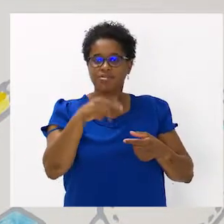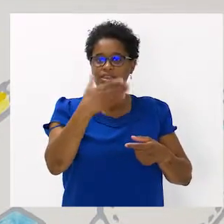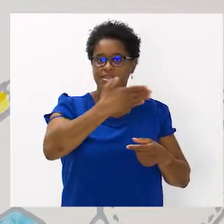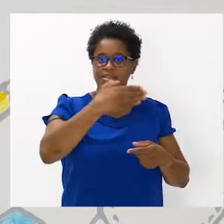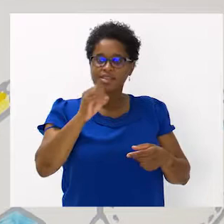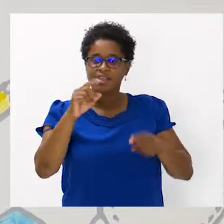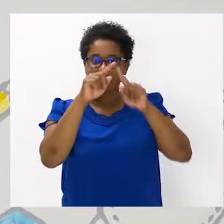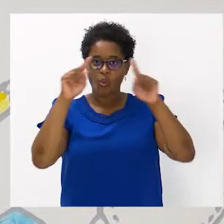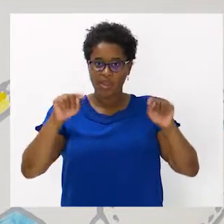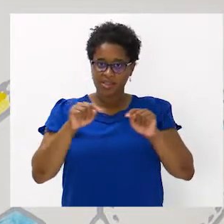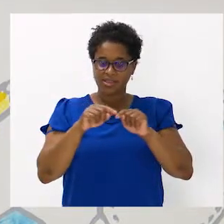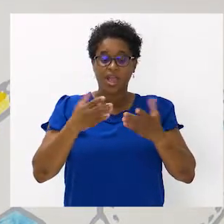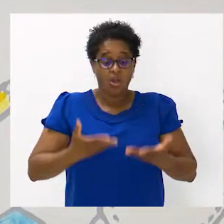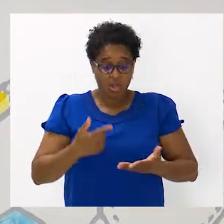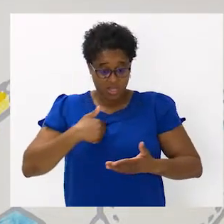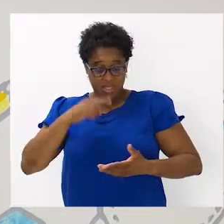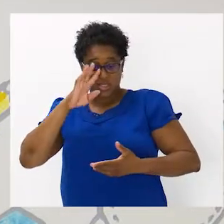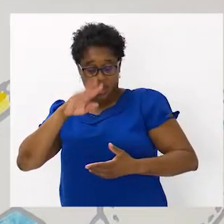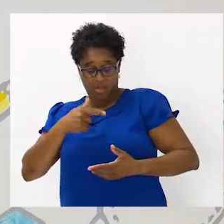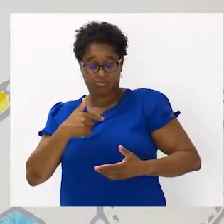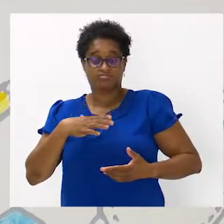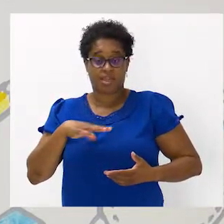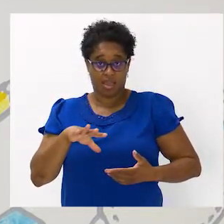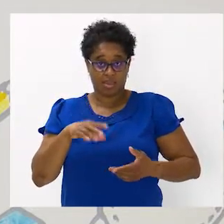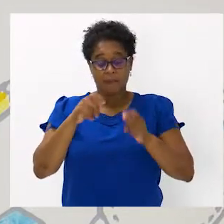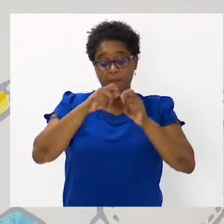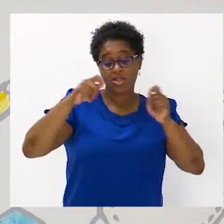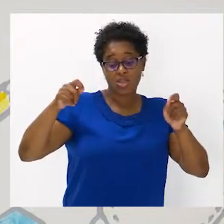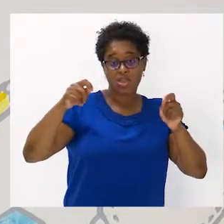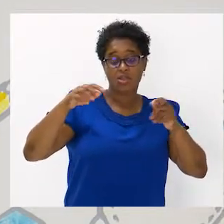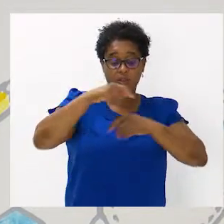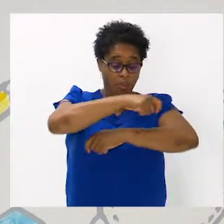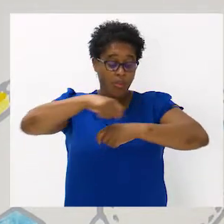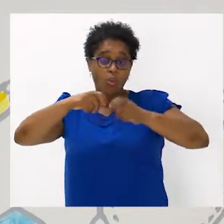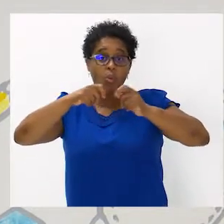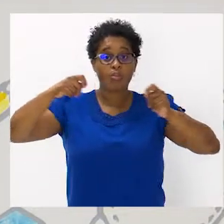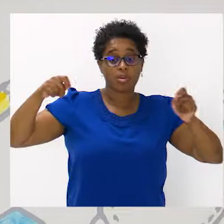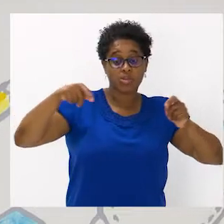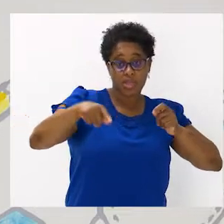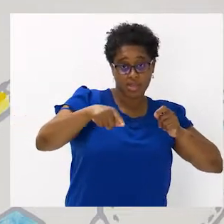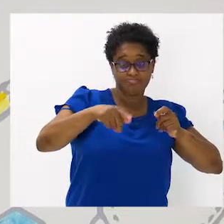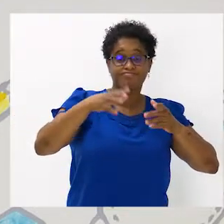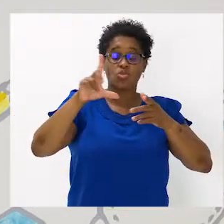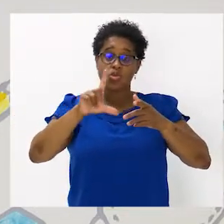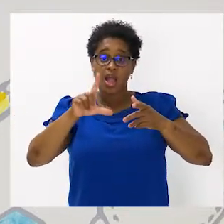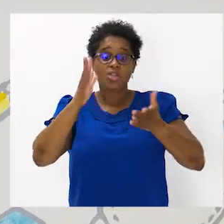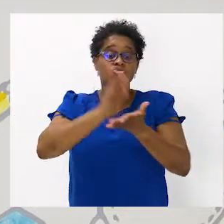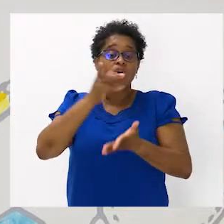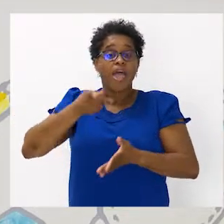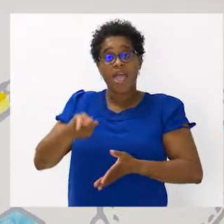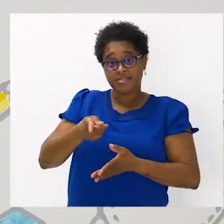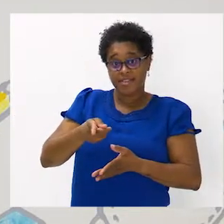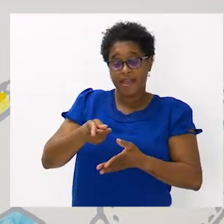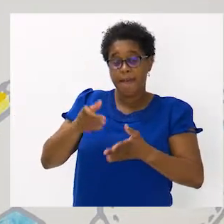70 quadradinhos. Agora, se eu quiser medir o comprimento aqui dos lados, ou seja, só